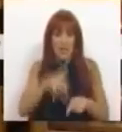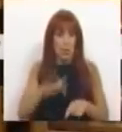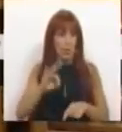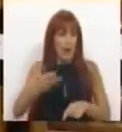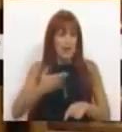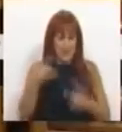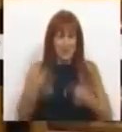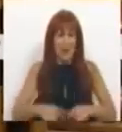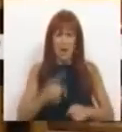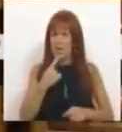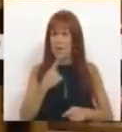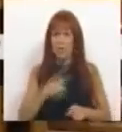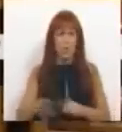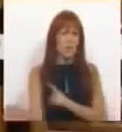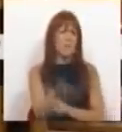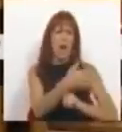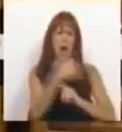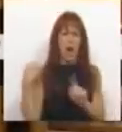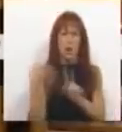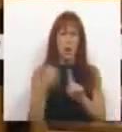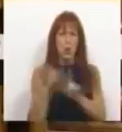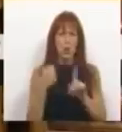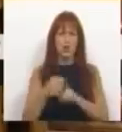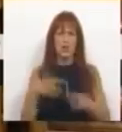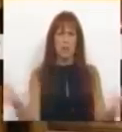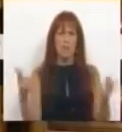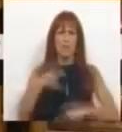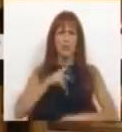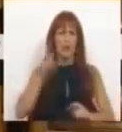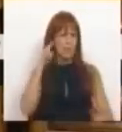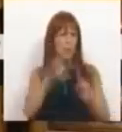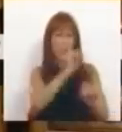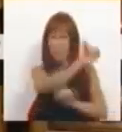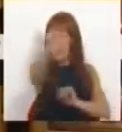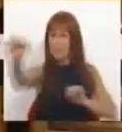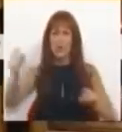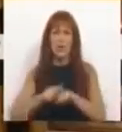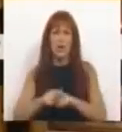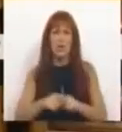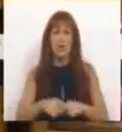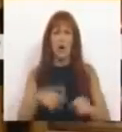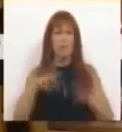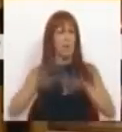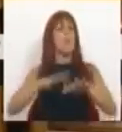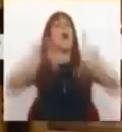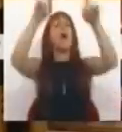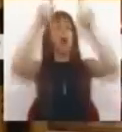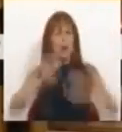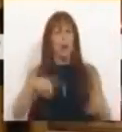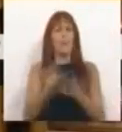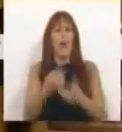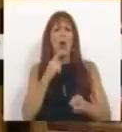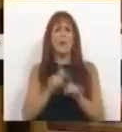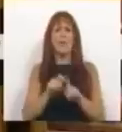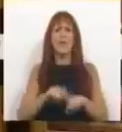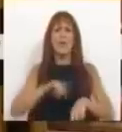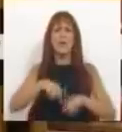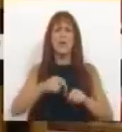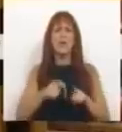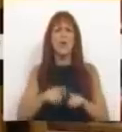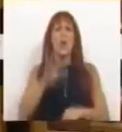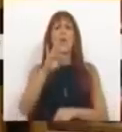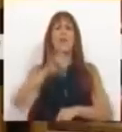PSD tem aqui grandes bandeiras de luta para mobilizar os portugueses pelas suas causas. Que tal uma manifestação pela reposição das 40 horas na